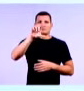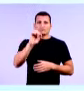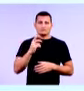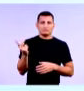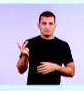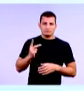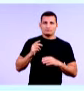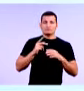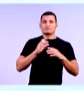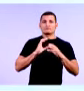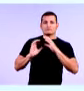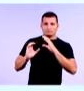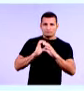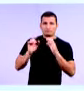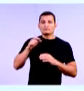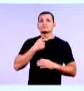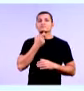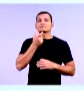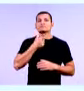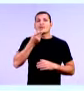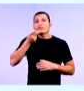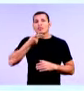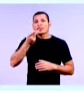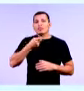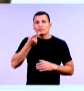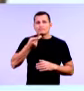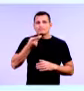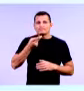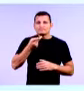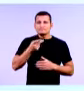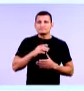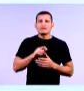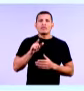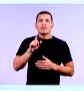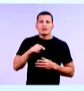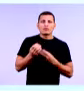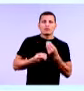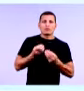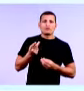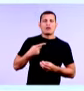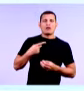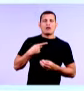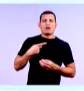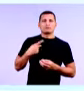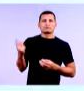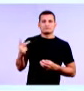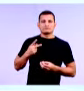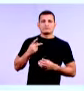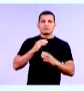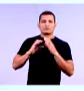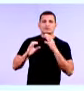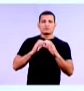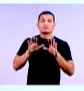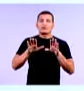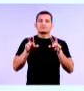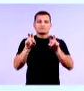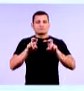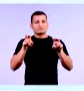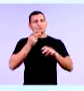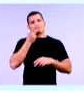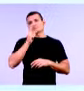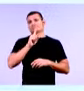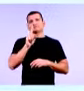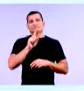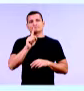além dessas regras, é a fala. Não é? A fala é a maneira como eu me comuniquei com o professor. Só que o computador não fala, gente.